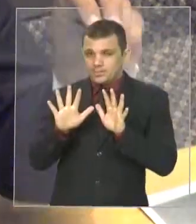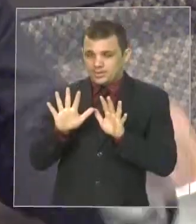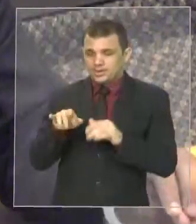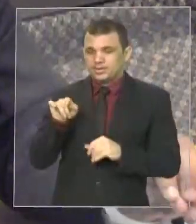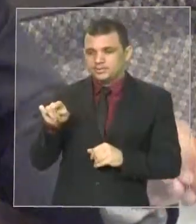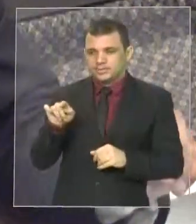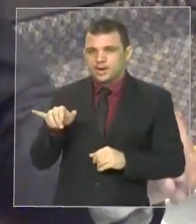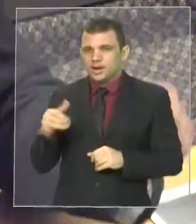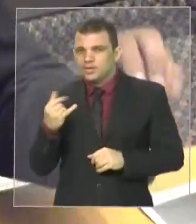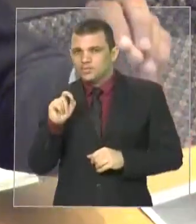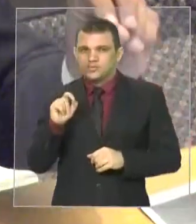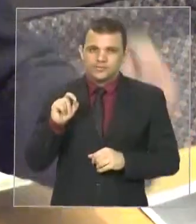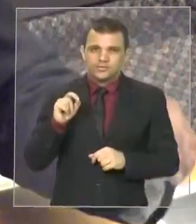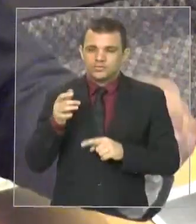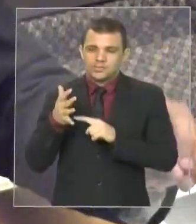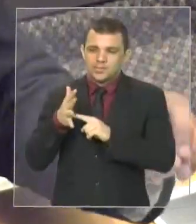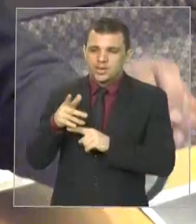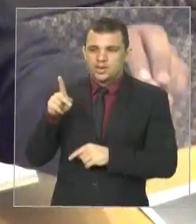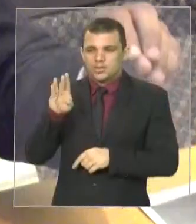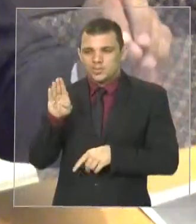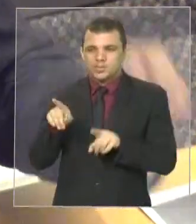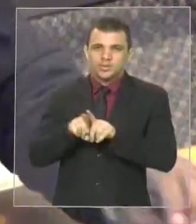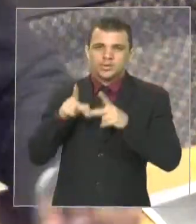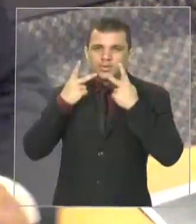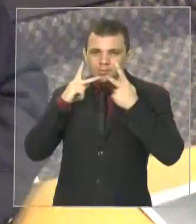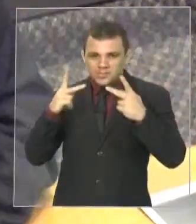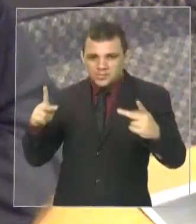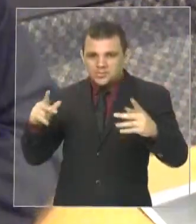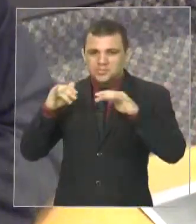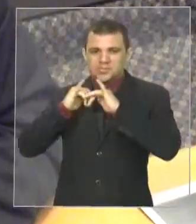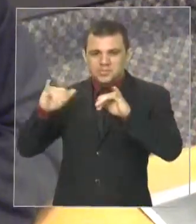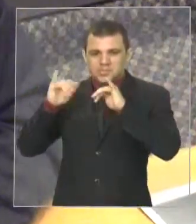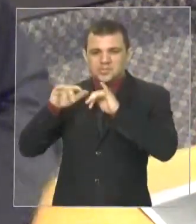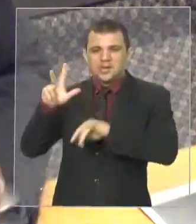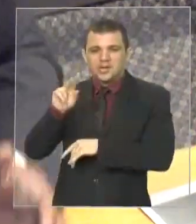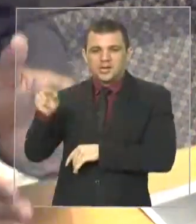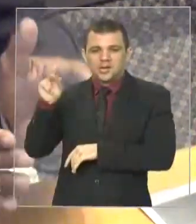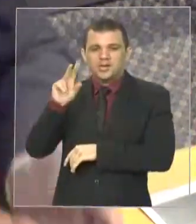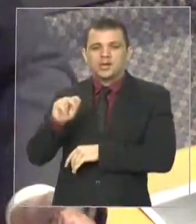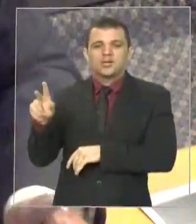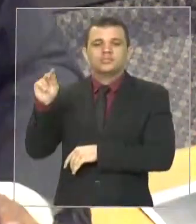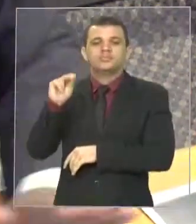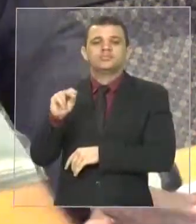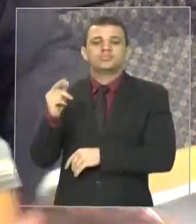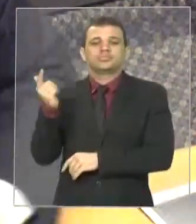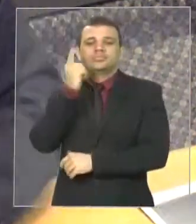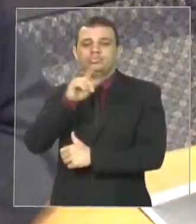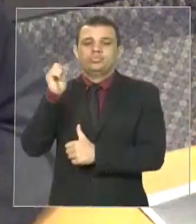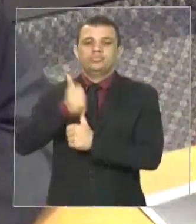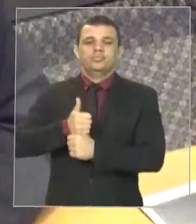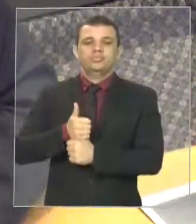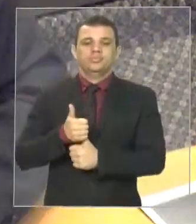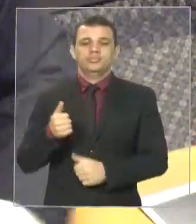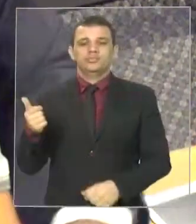da propaganda enganosa, para conquistar um novo mandato. E ao conquistar o novo mandato,